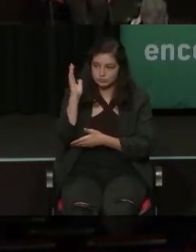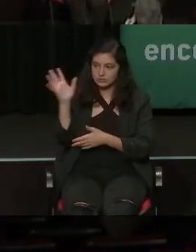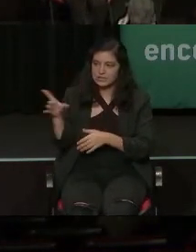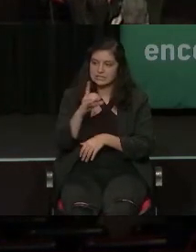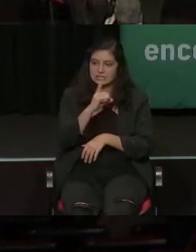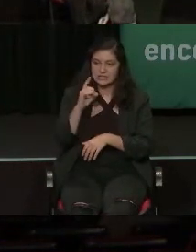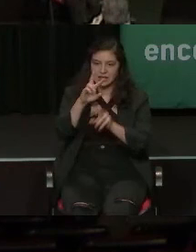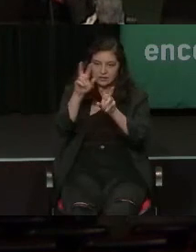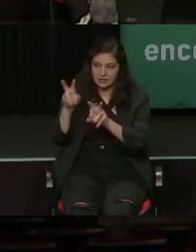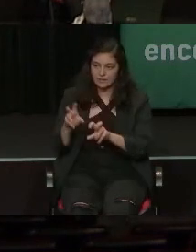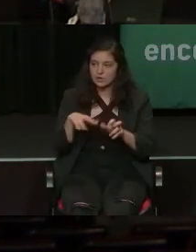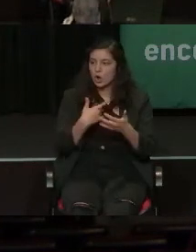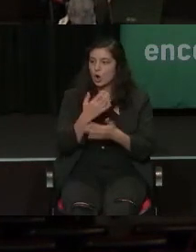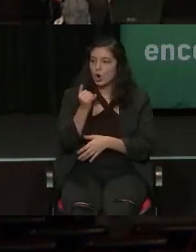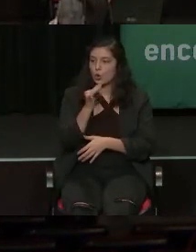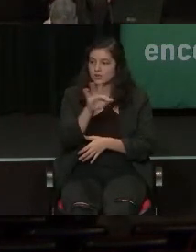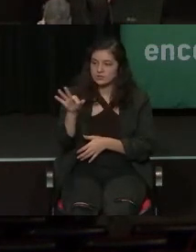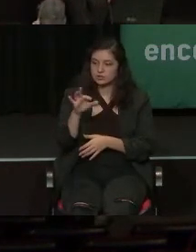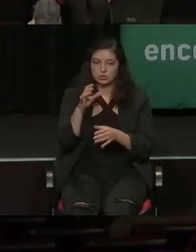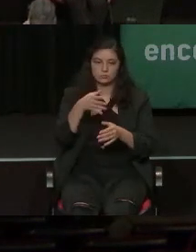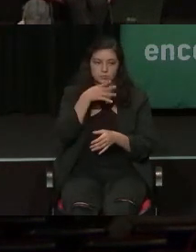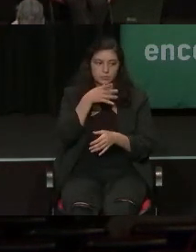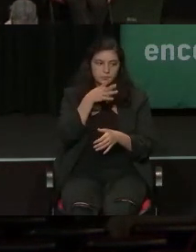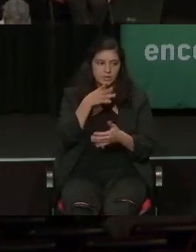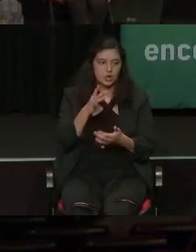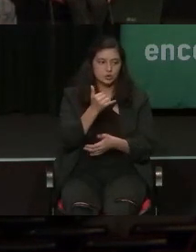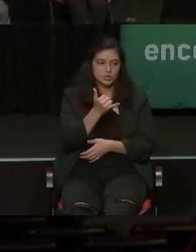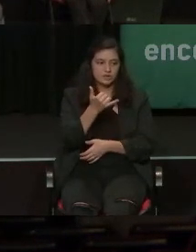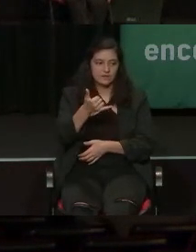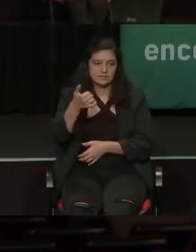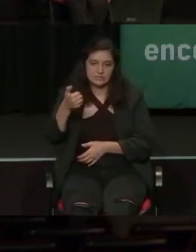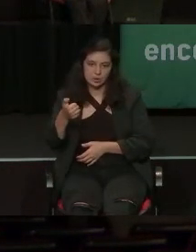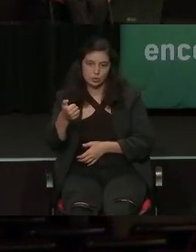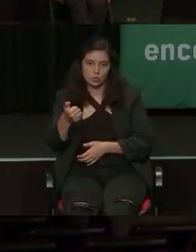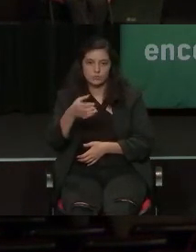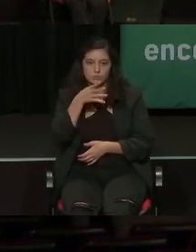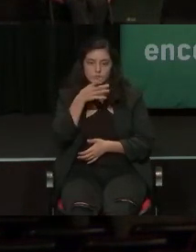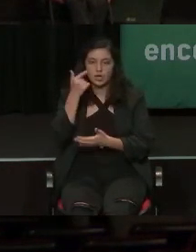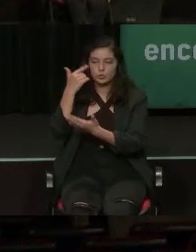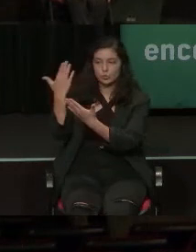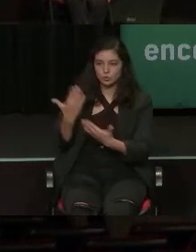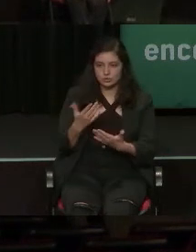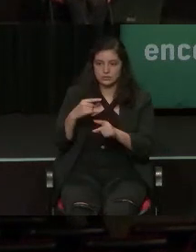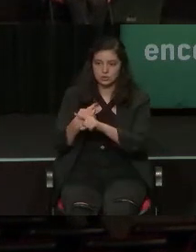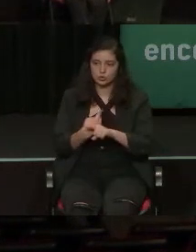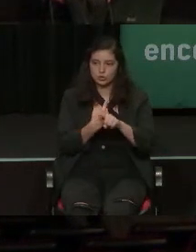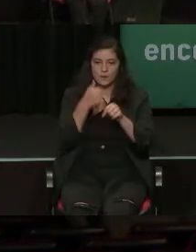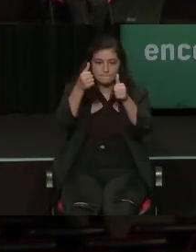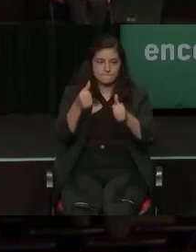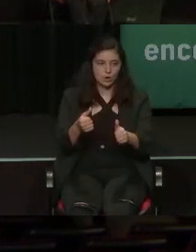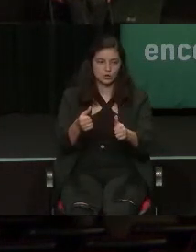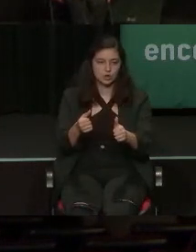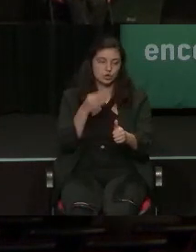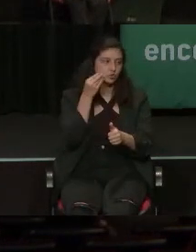66 temáticas, com 400 oradores, 225 comunicações e 52 demonstrações e um conjunto de pósteres de